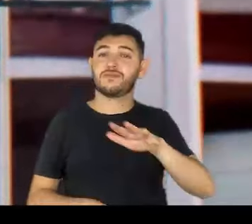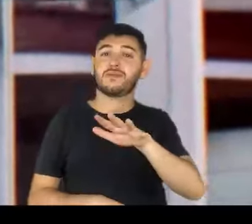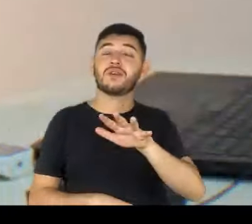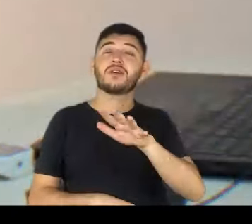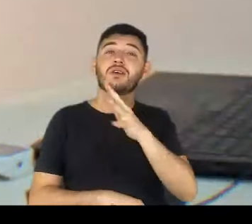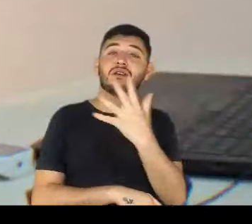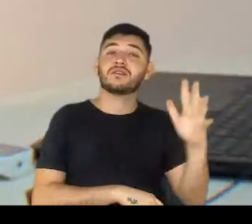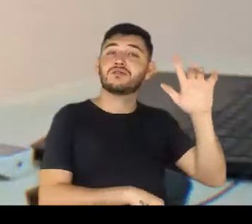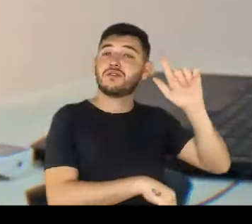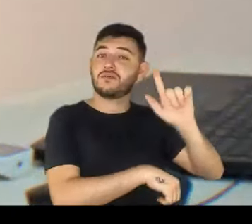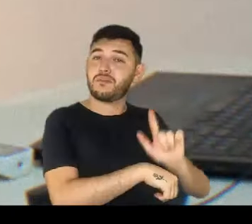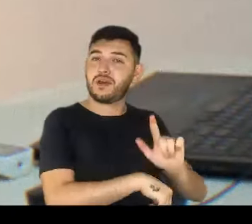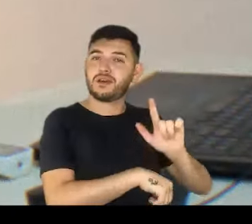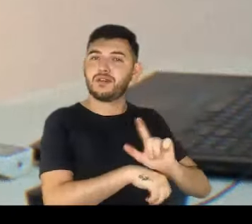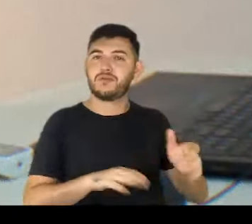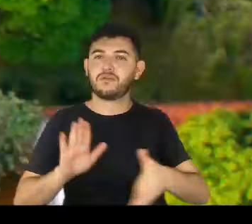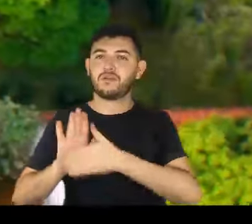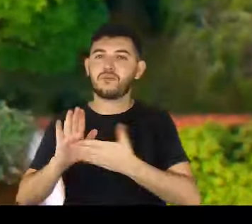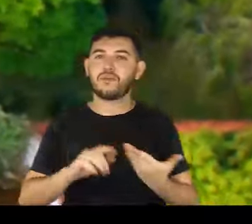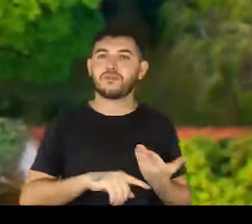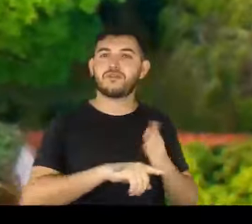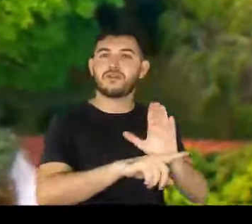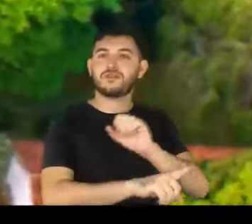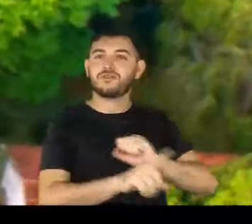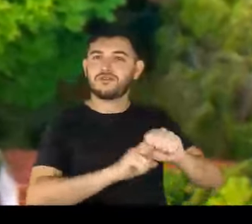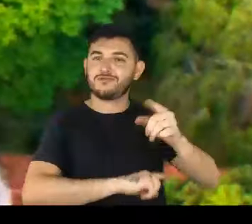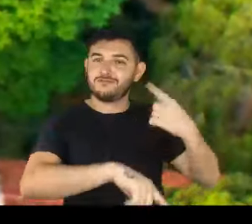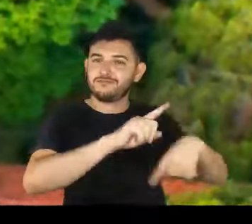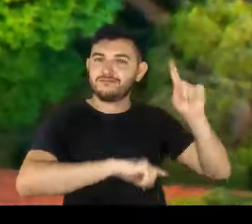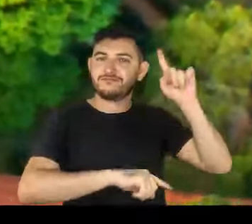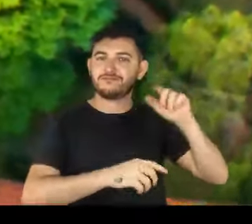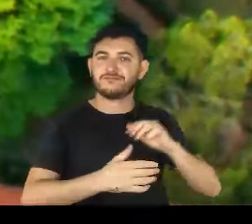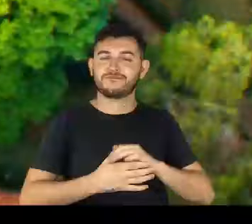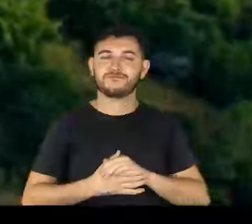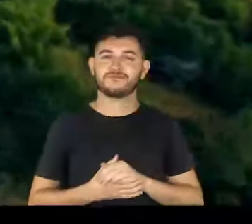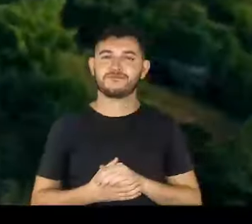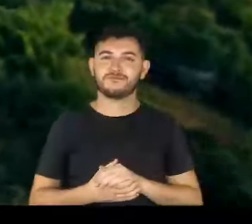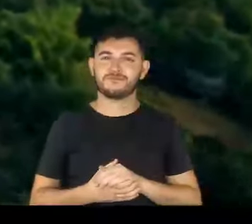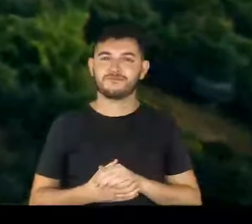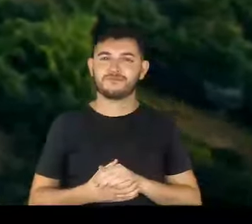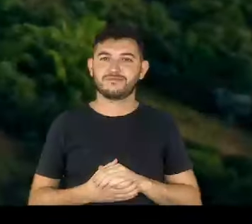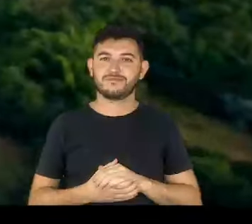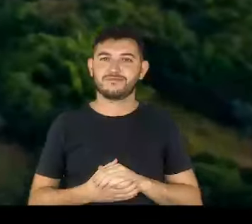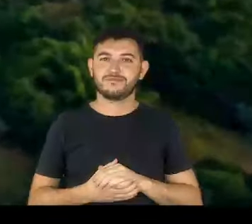na verdade, a proposta de Geoparque também é uma proposta de desenvolvimento para a sociedade.